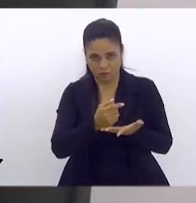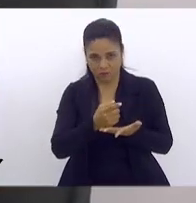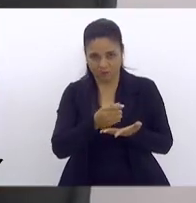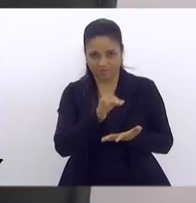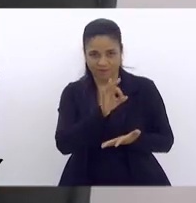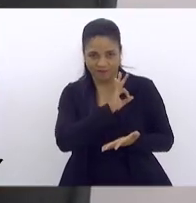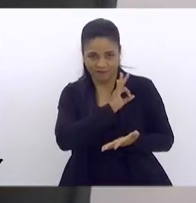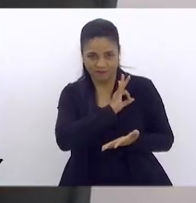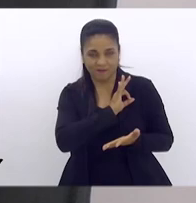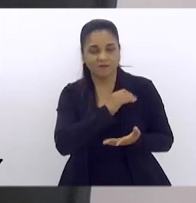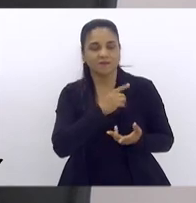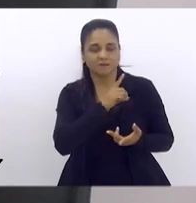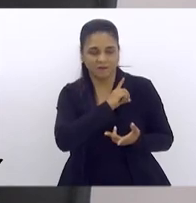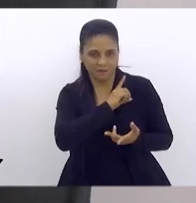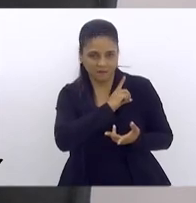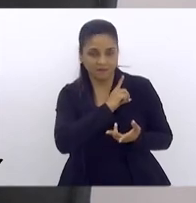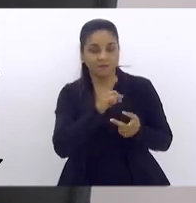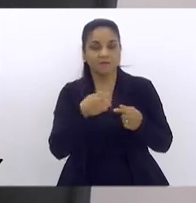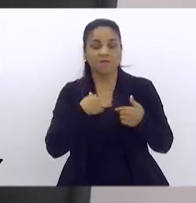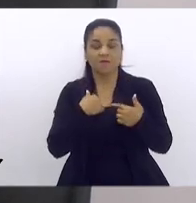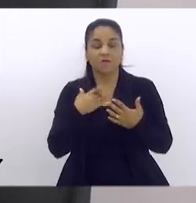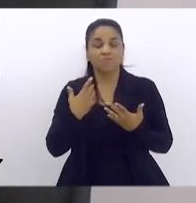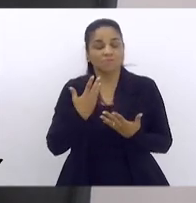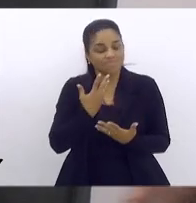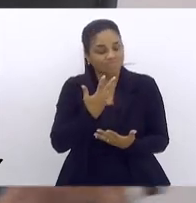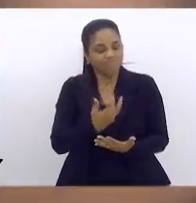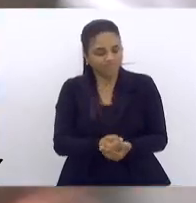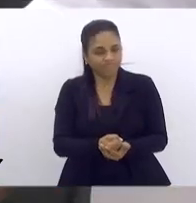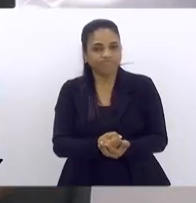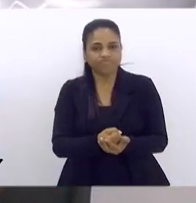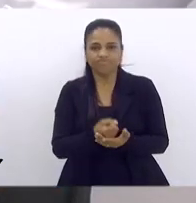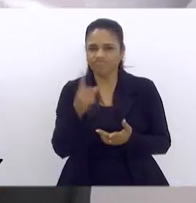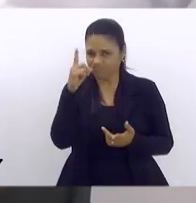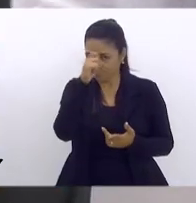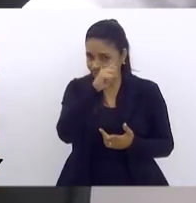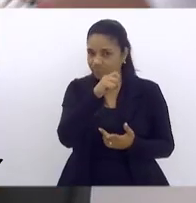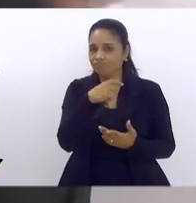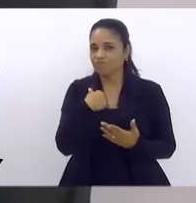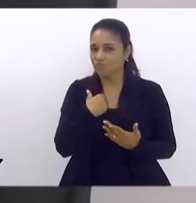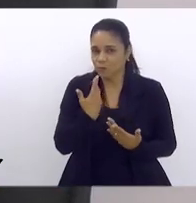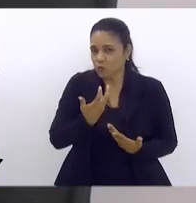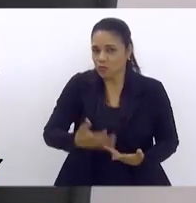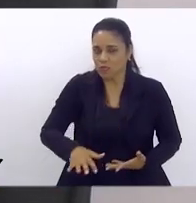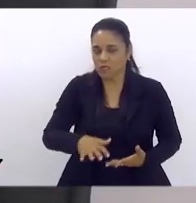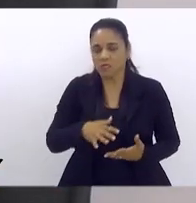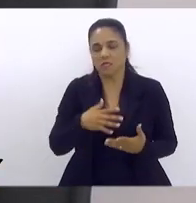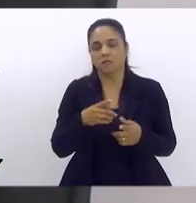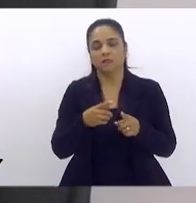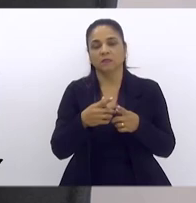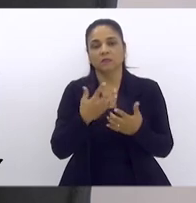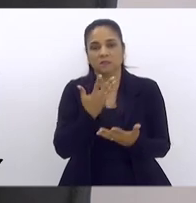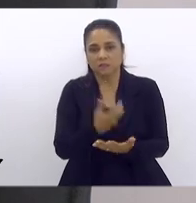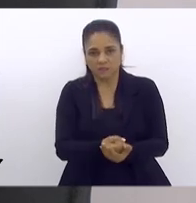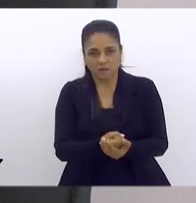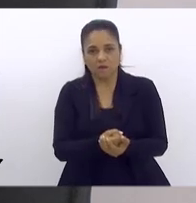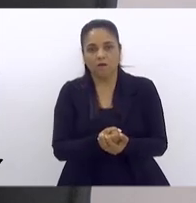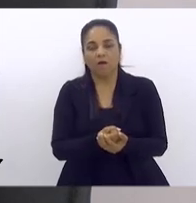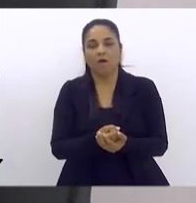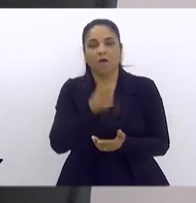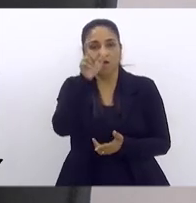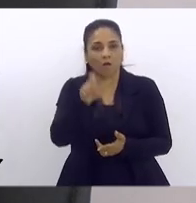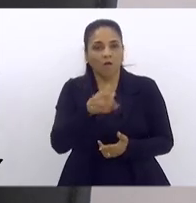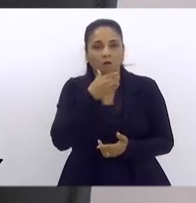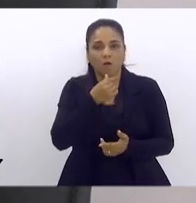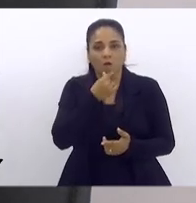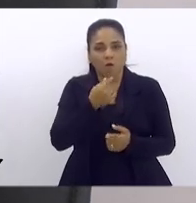de aceitar que era importante investir na reflexão dos homens agressores e hoje diante assim